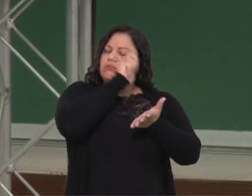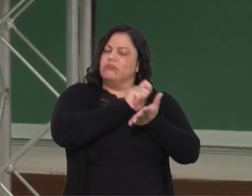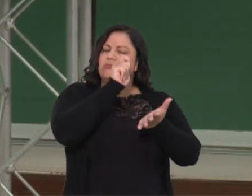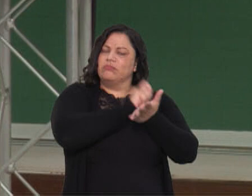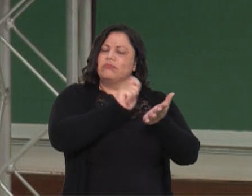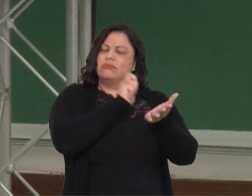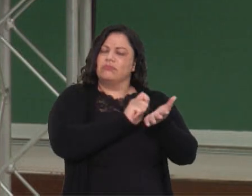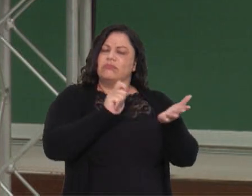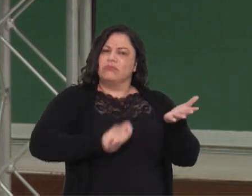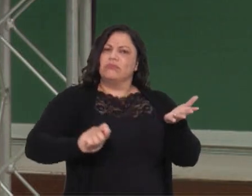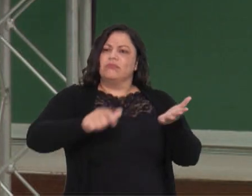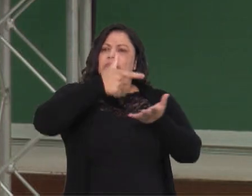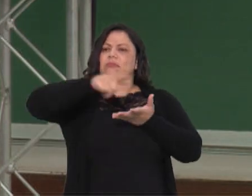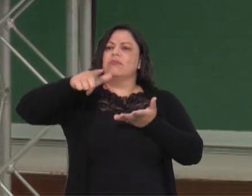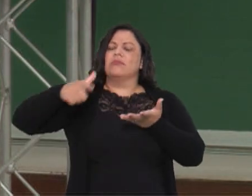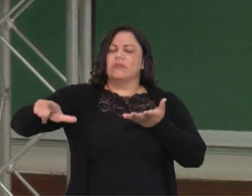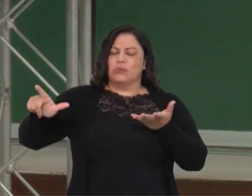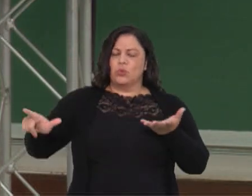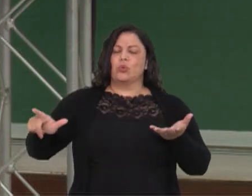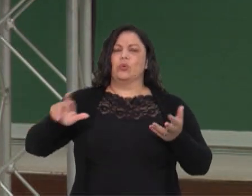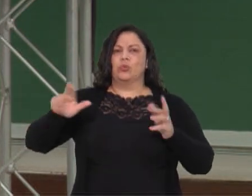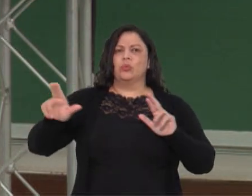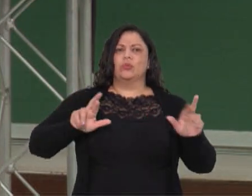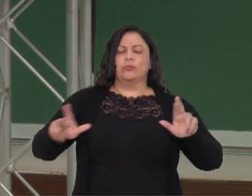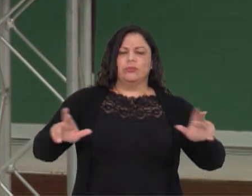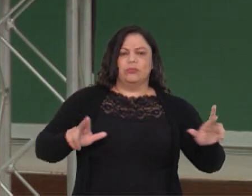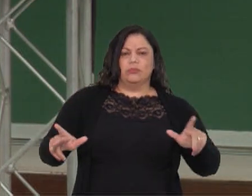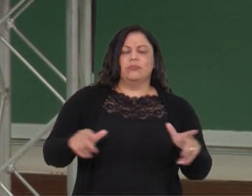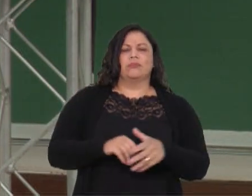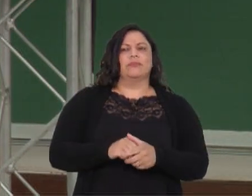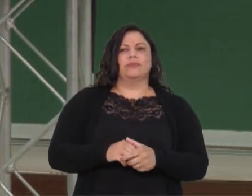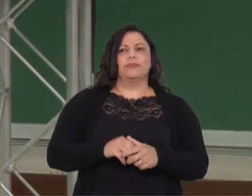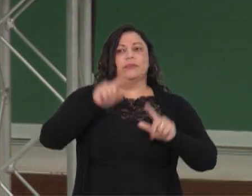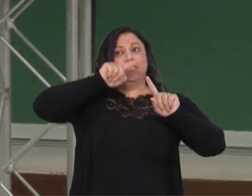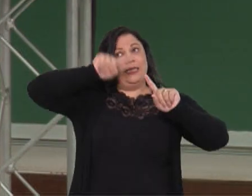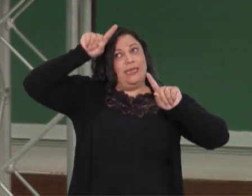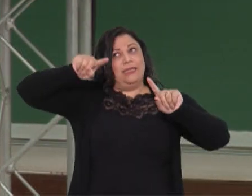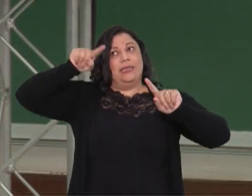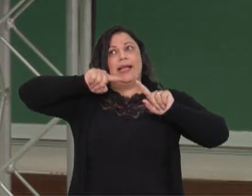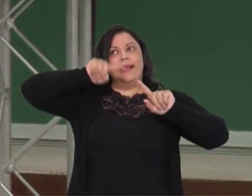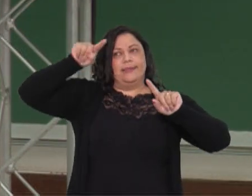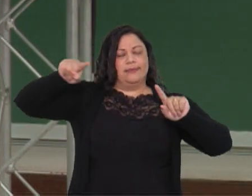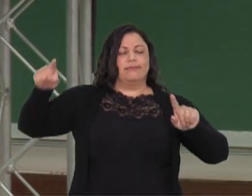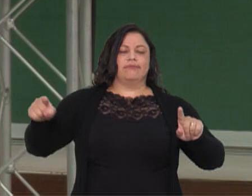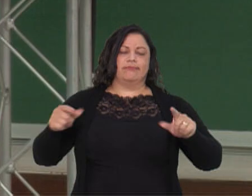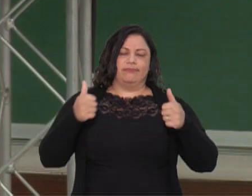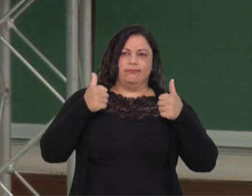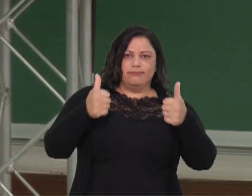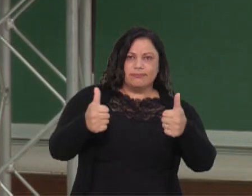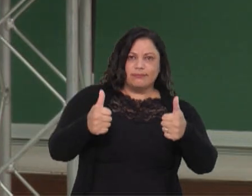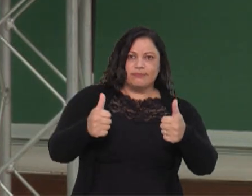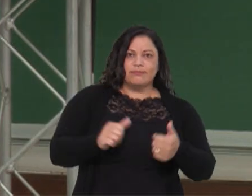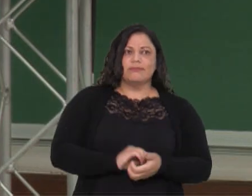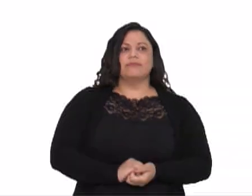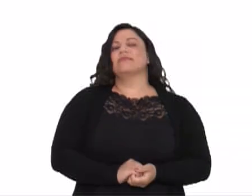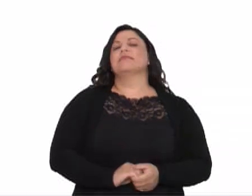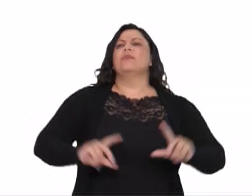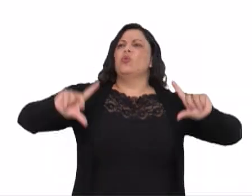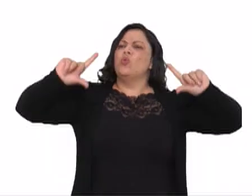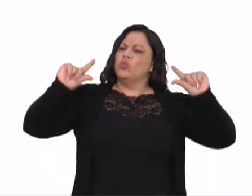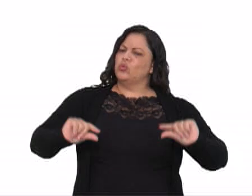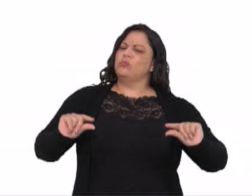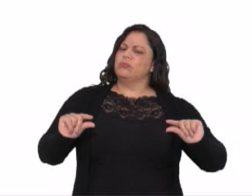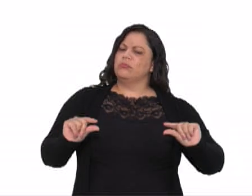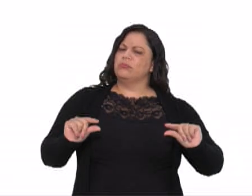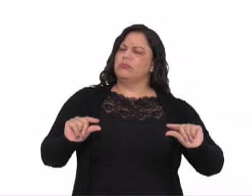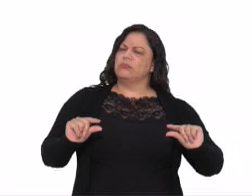escreverem outras que terminam dessa forma e acentuando corretamente. E o diminuíram? Diminuíram é